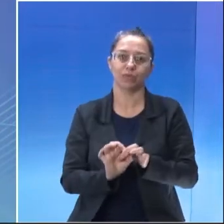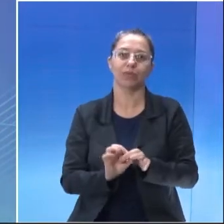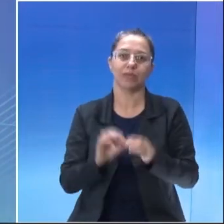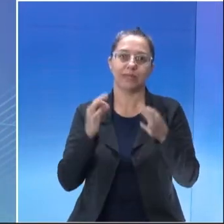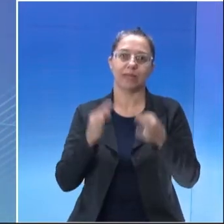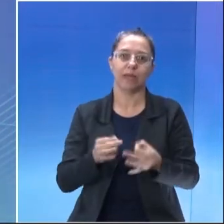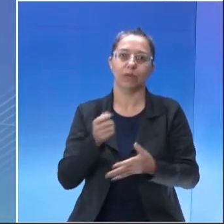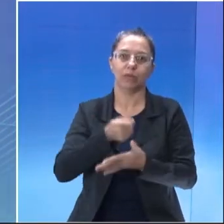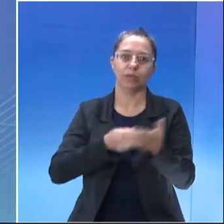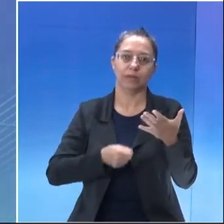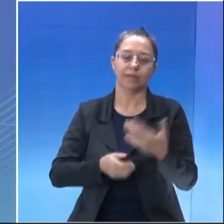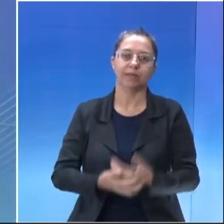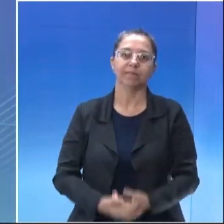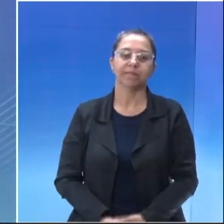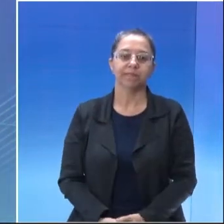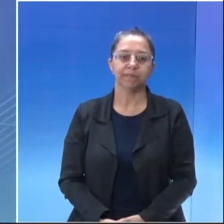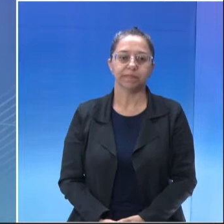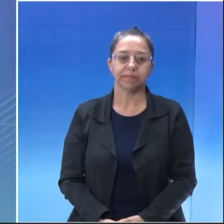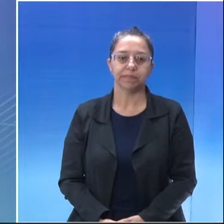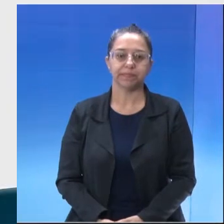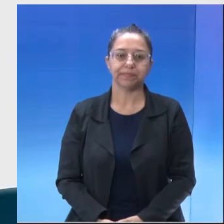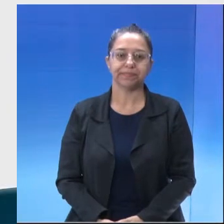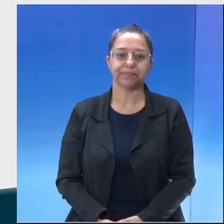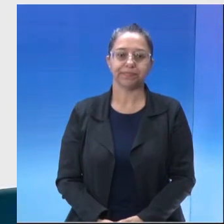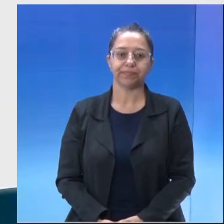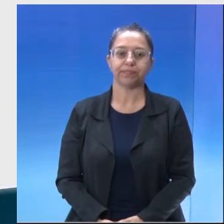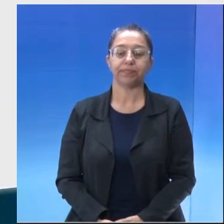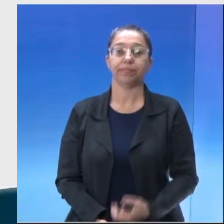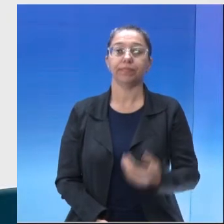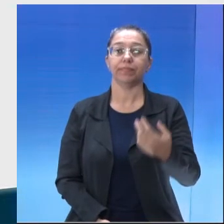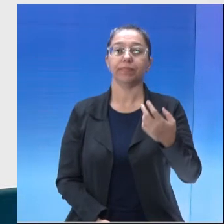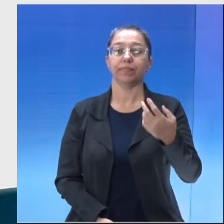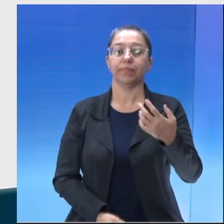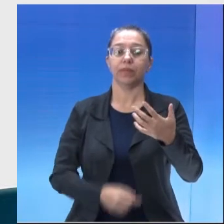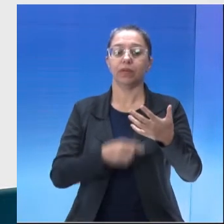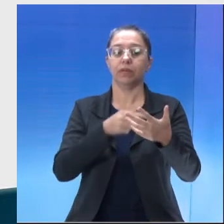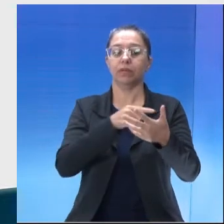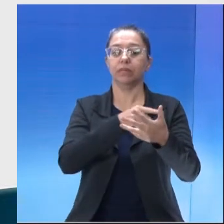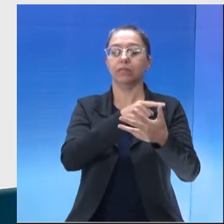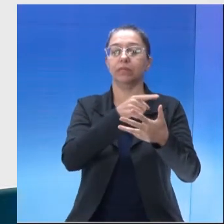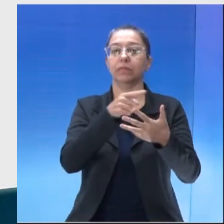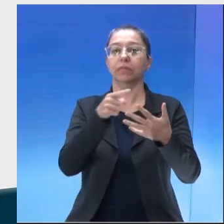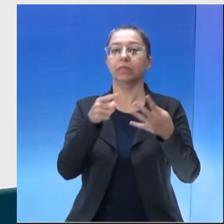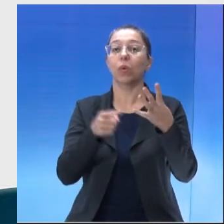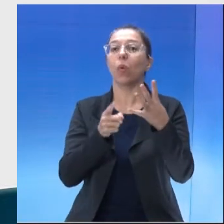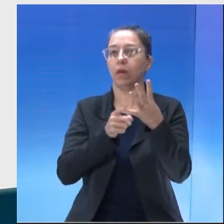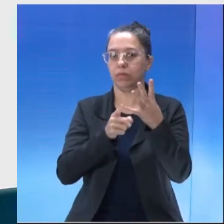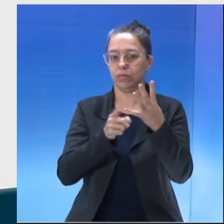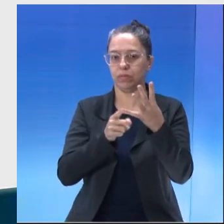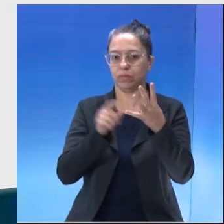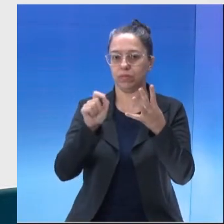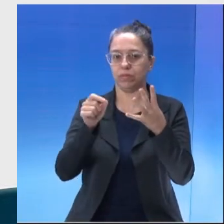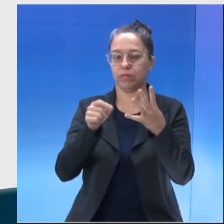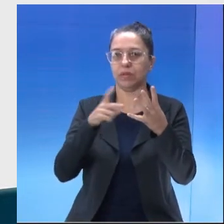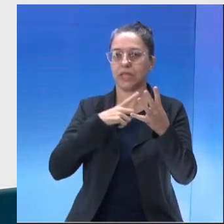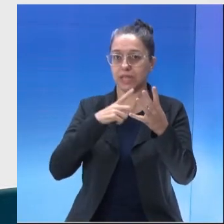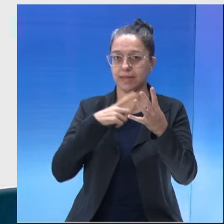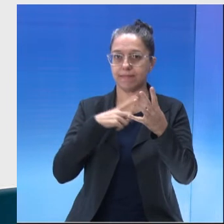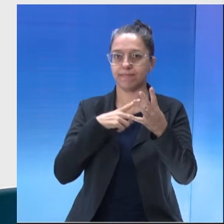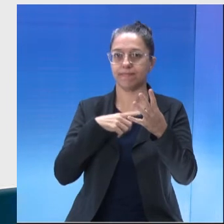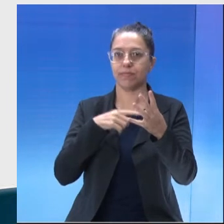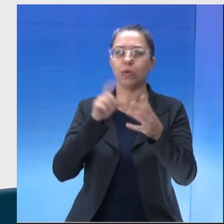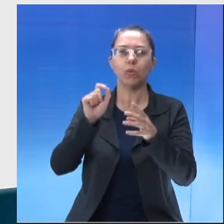argumentando. Causa e consequência, outra estratégia argumentativa que nós encontramos muito no texto, né? É o